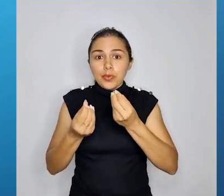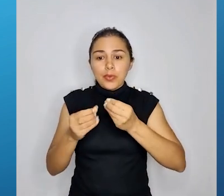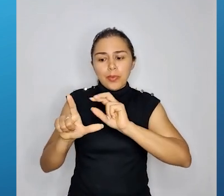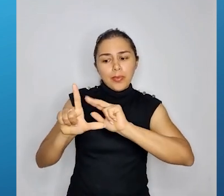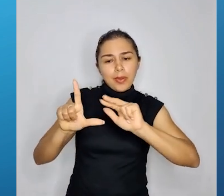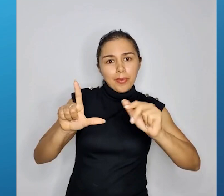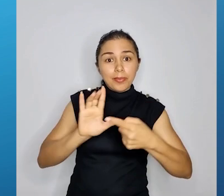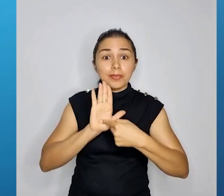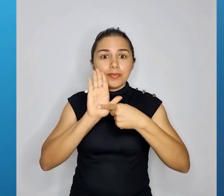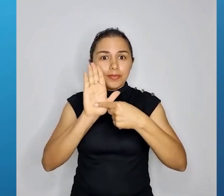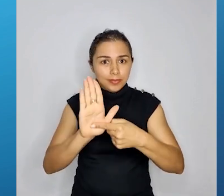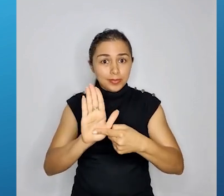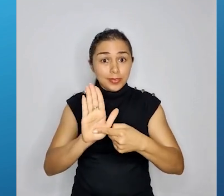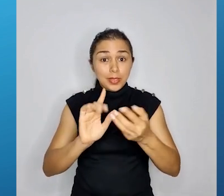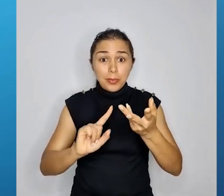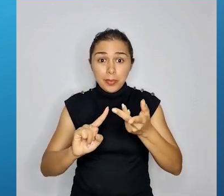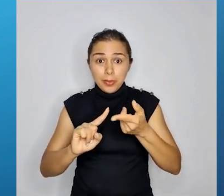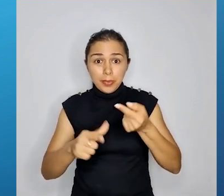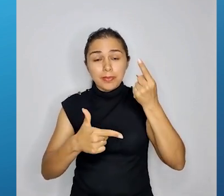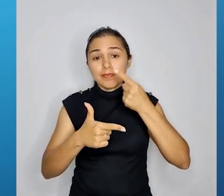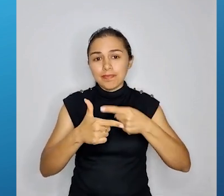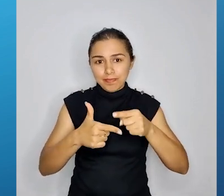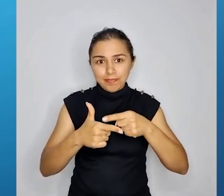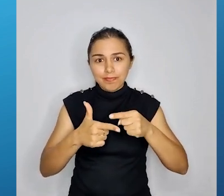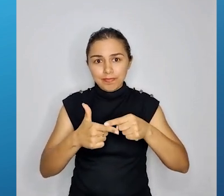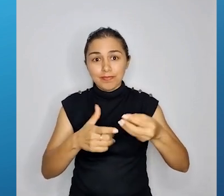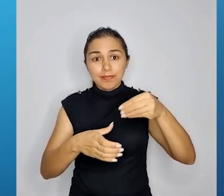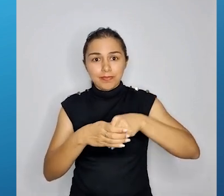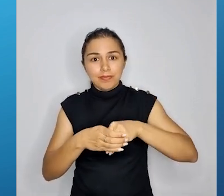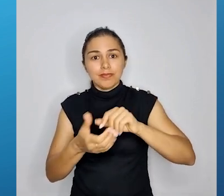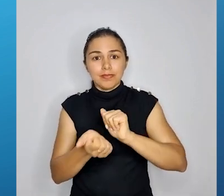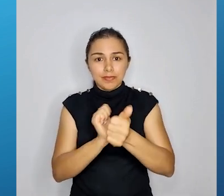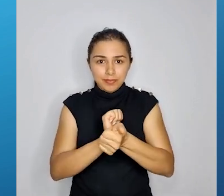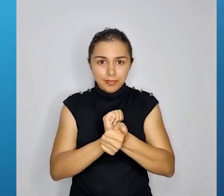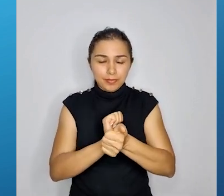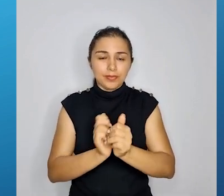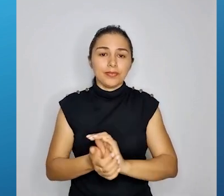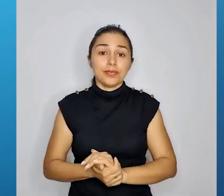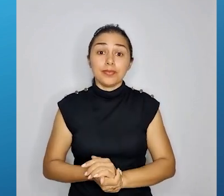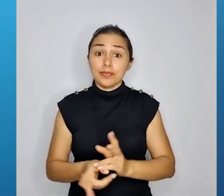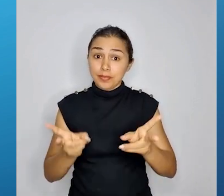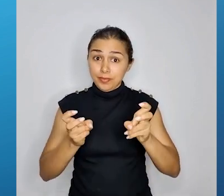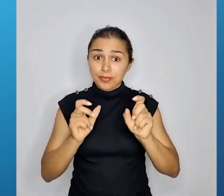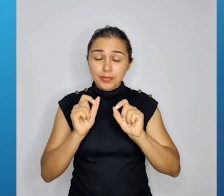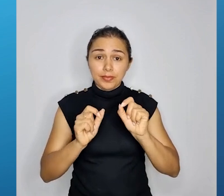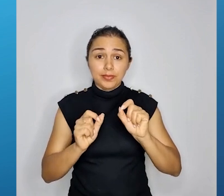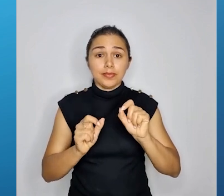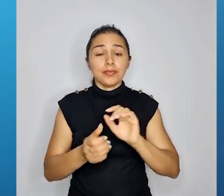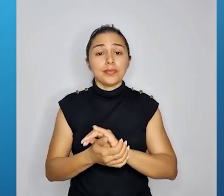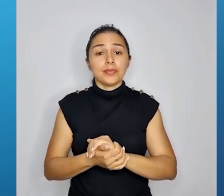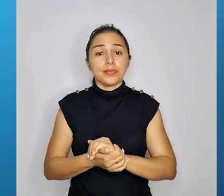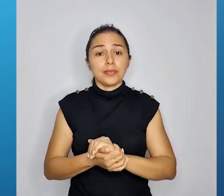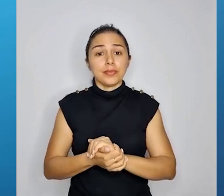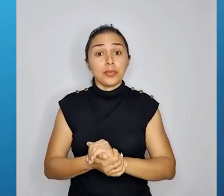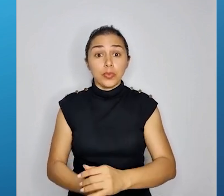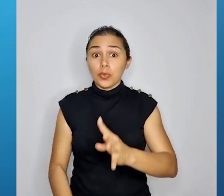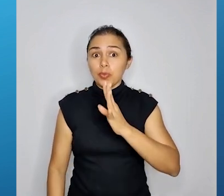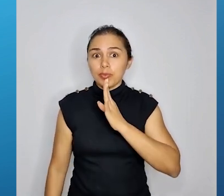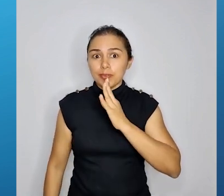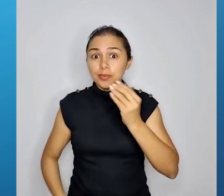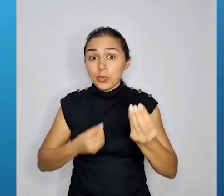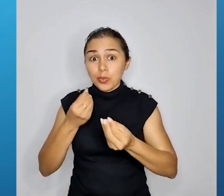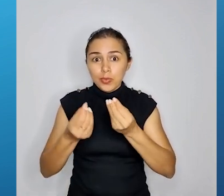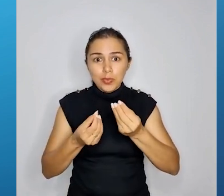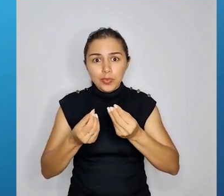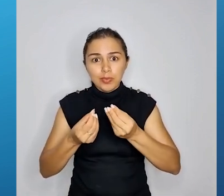apresenta essas abordagens aí do nosso esporte. Olha que interessante a gente conhecer como